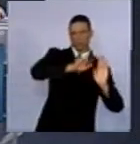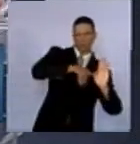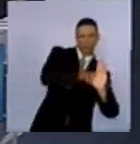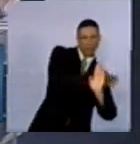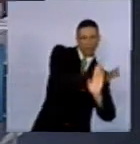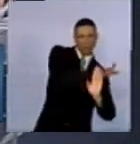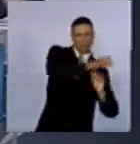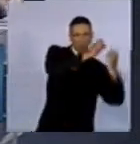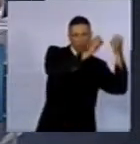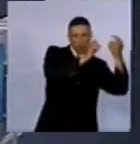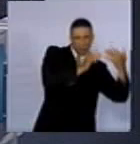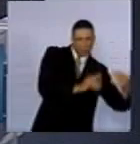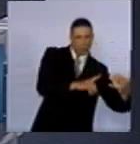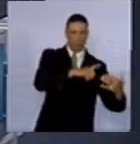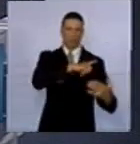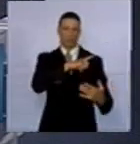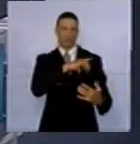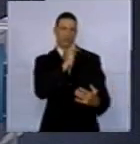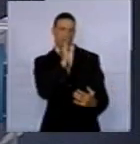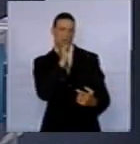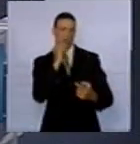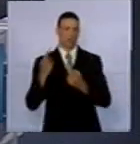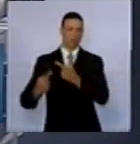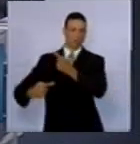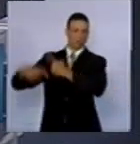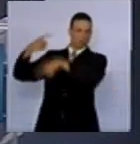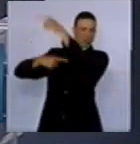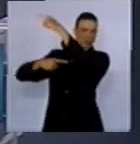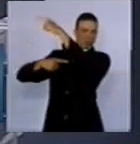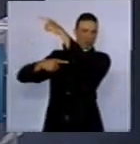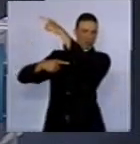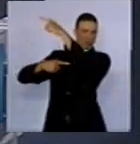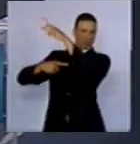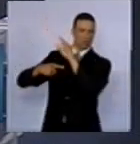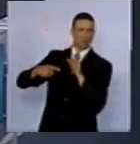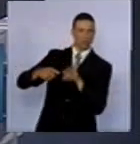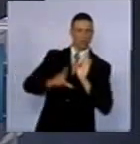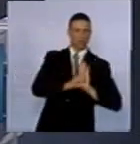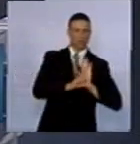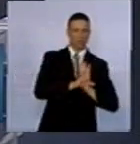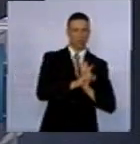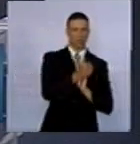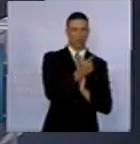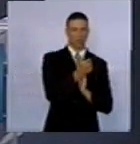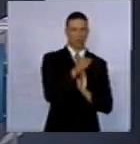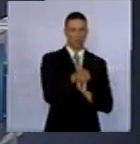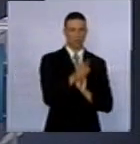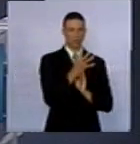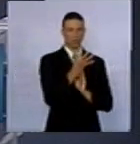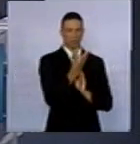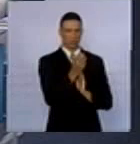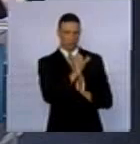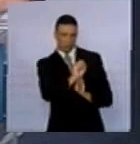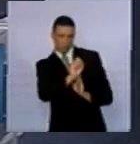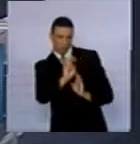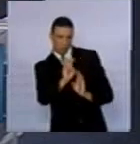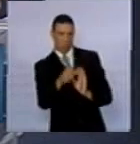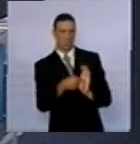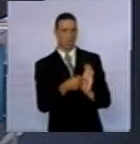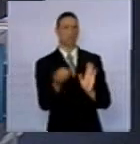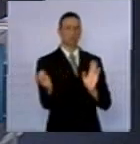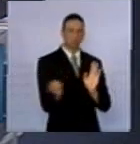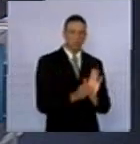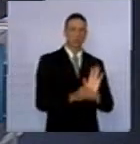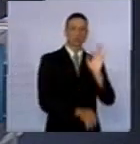convergente a própria LGT já era uma lei convergente de alguma maneira Mas eu acho que acredito que a lei 12485 faça isso de uma forma um pouco mais estruturada